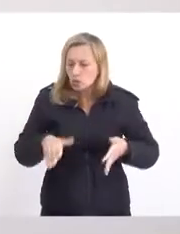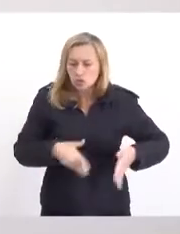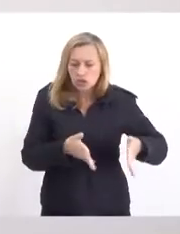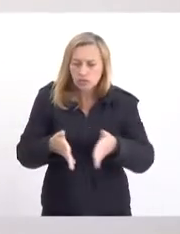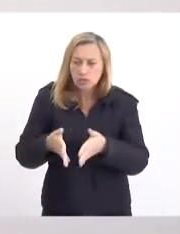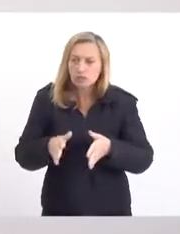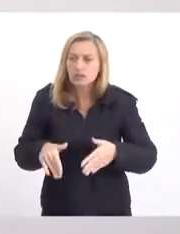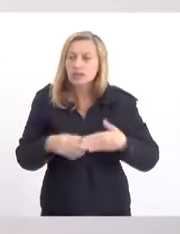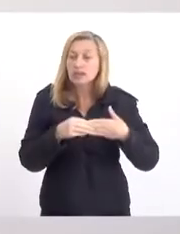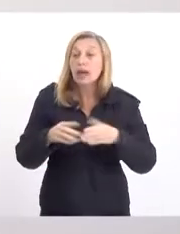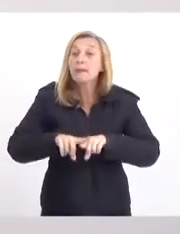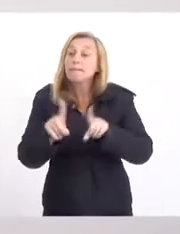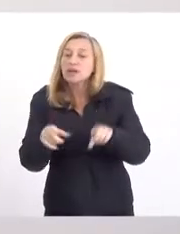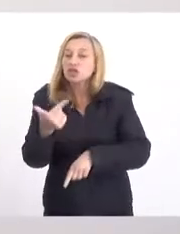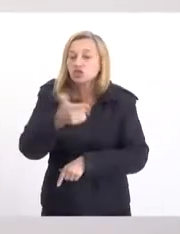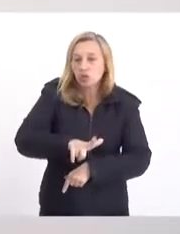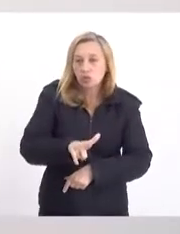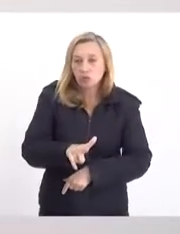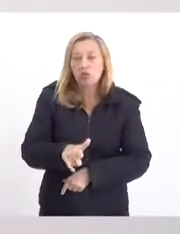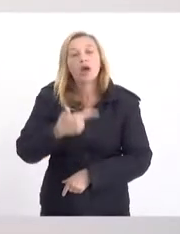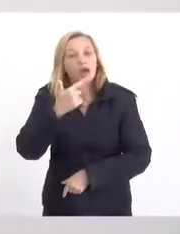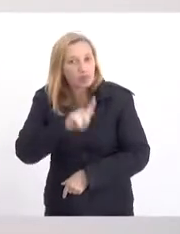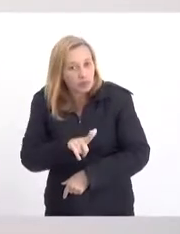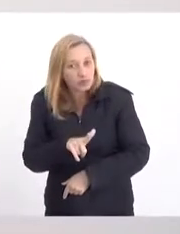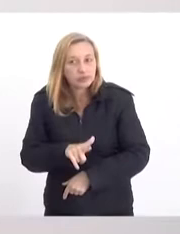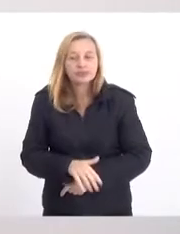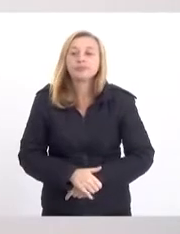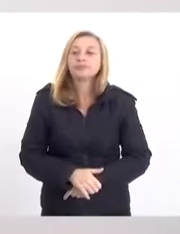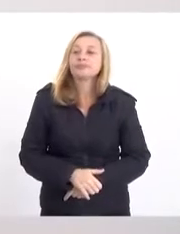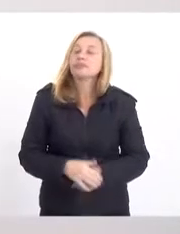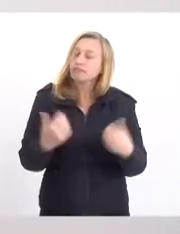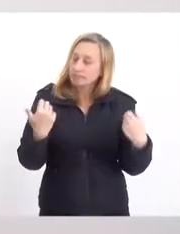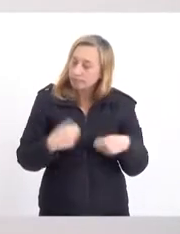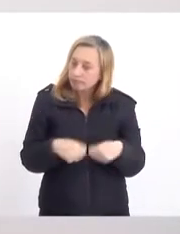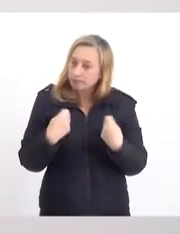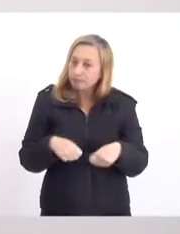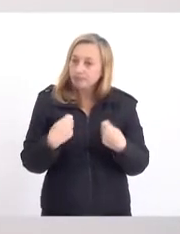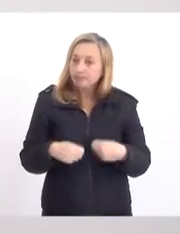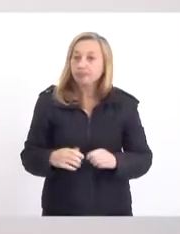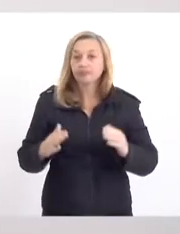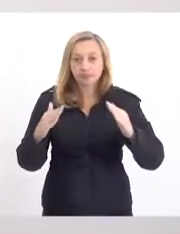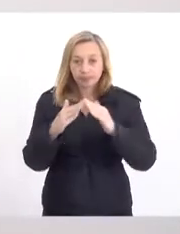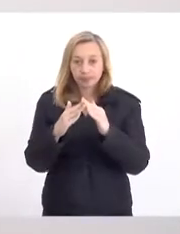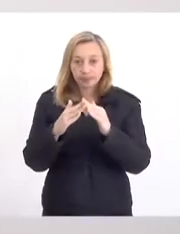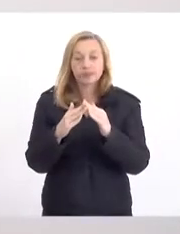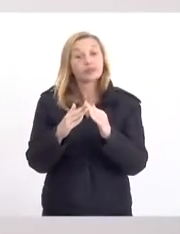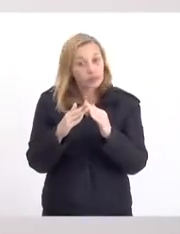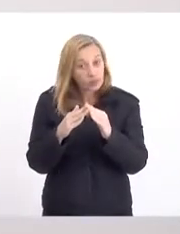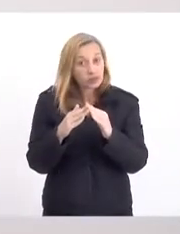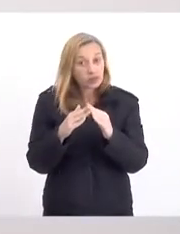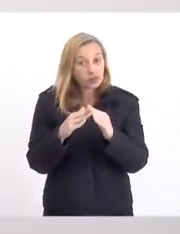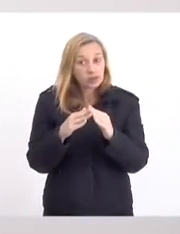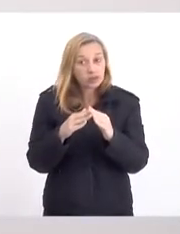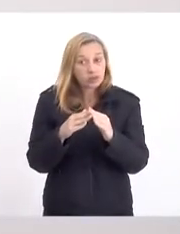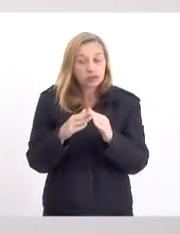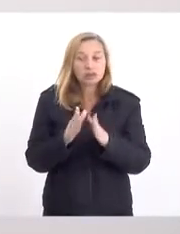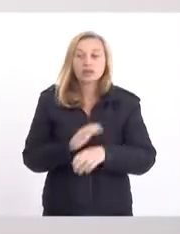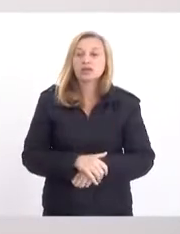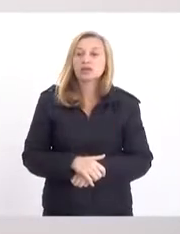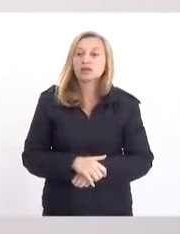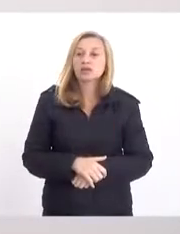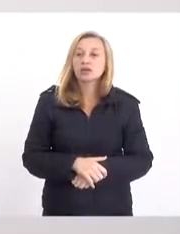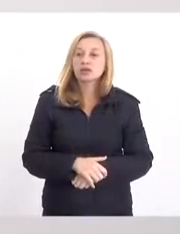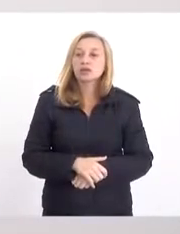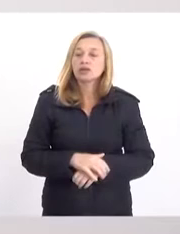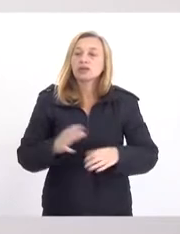seguir. Mas, de novo, repito, precisamos que essa casa se assenhore